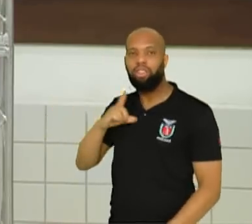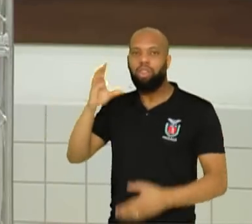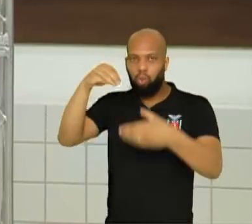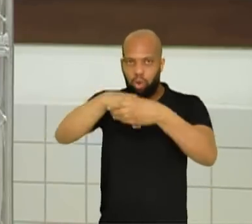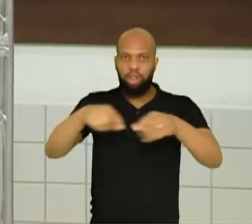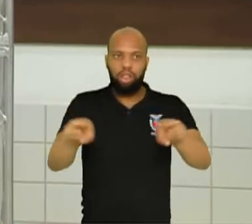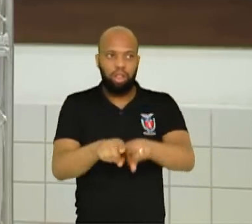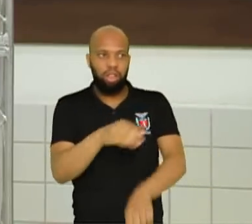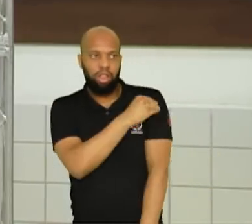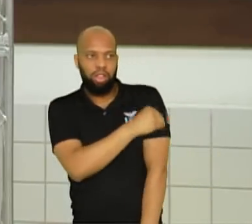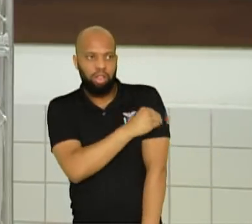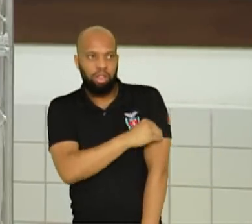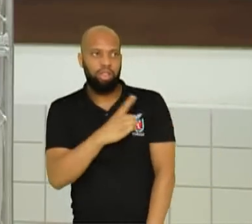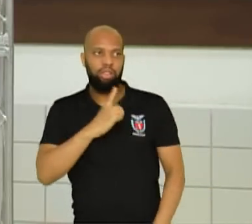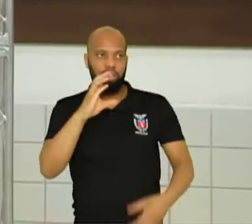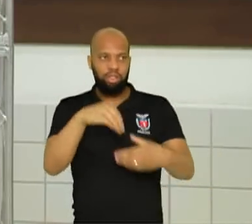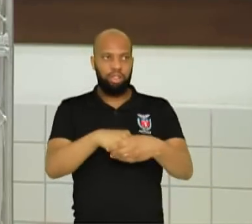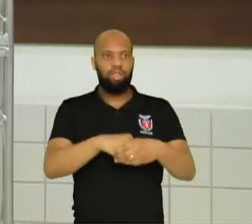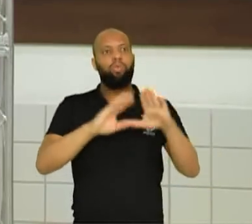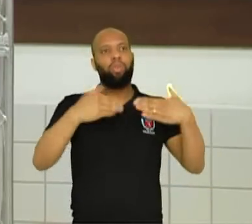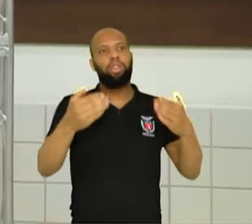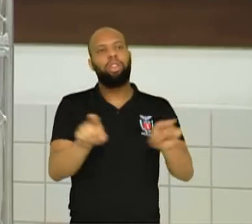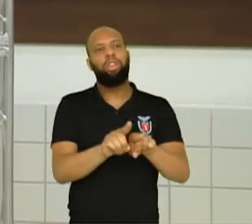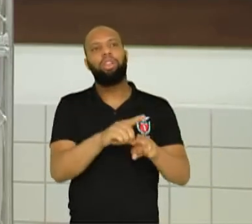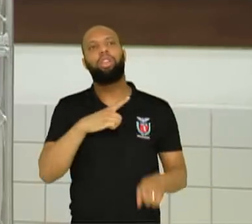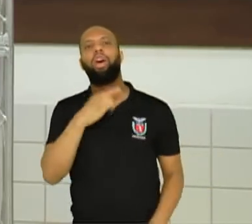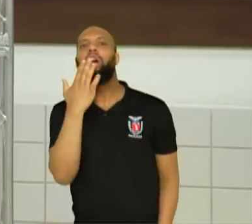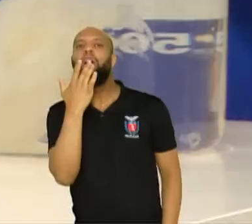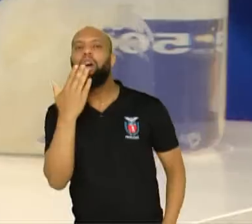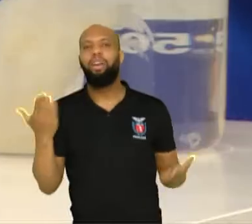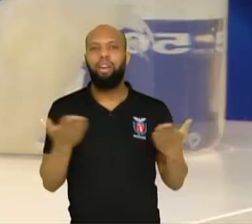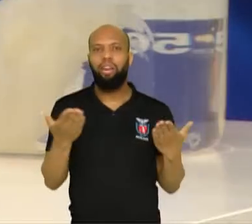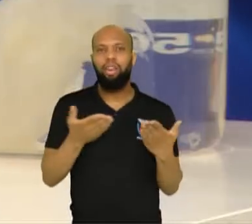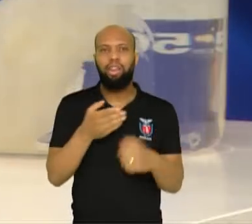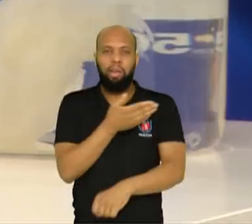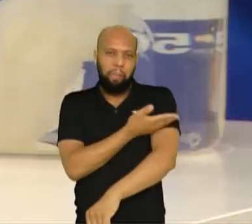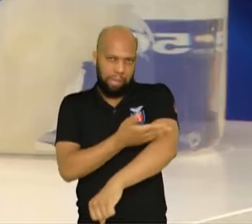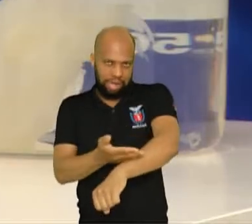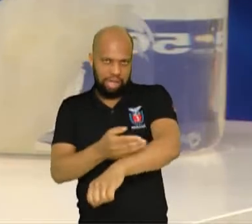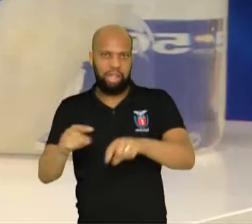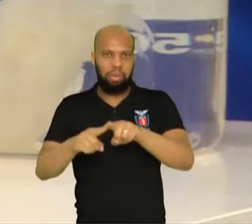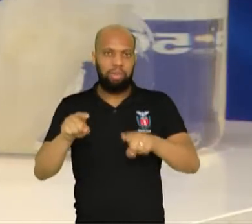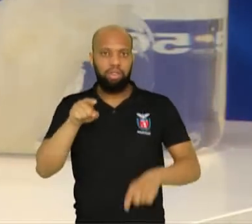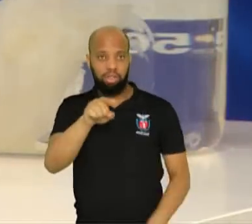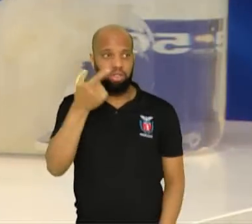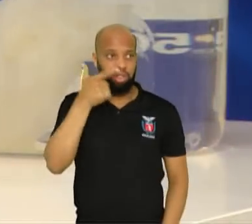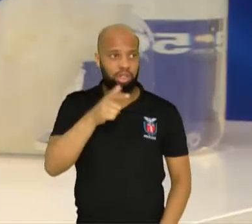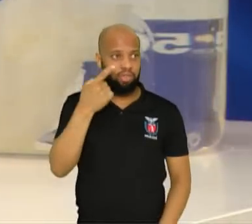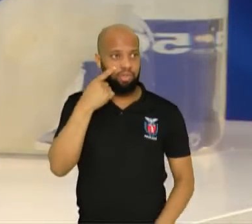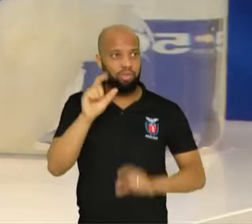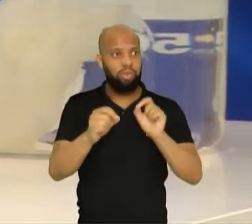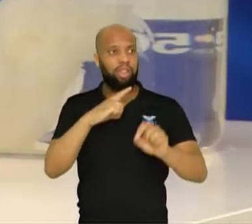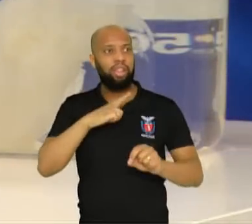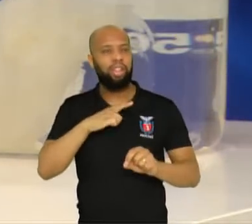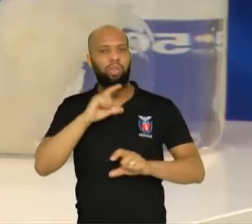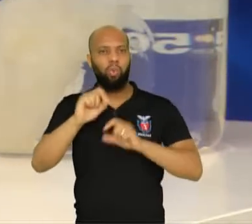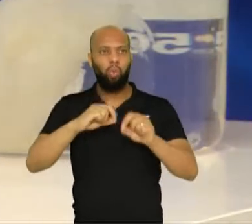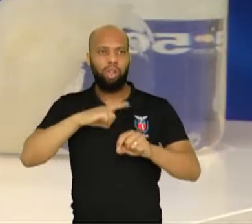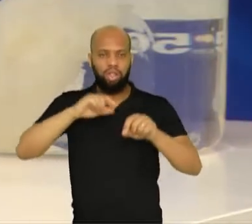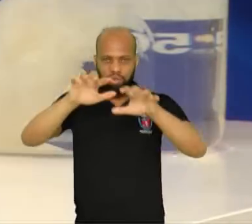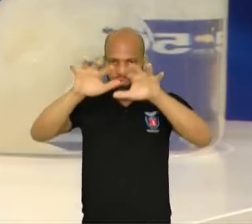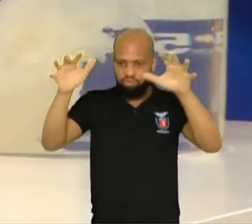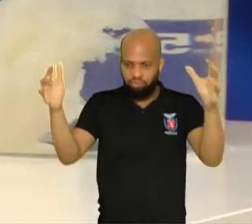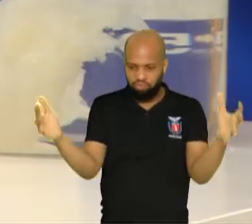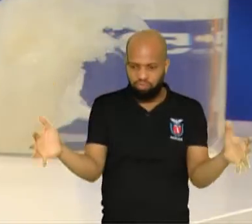armazenada. Como ela estava dentro do álcool, ela está com essa coloração mais branquinha. Mas você consegue ver que ela tem esse saco por